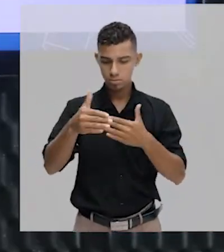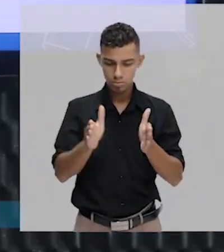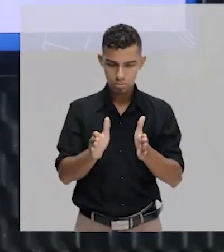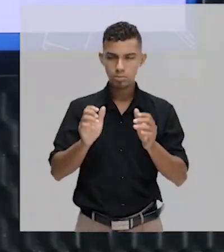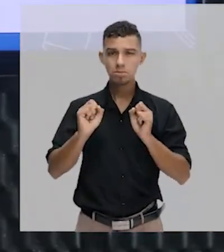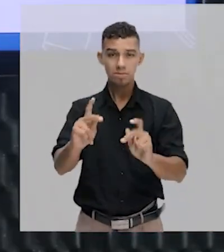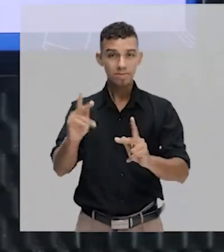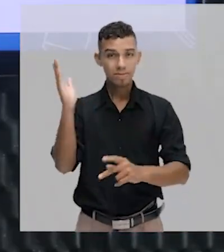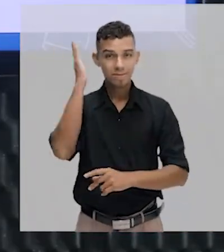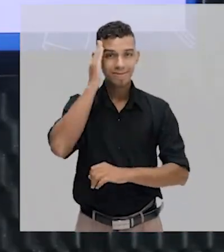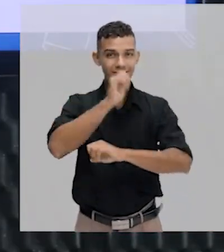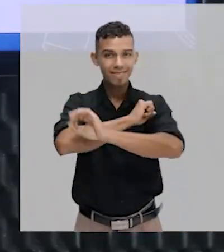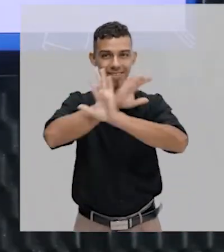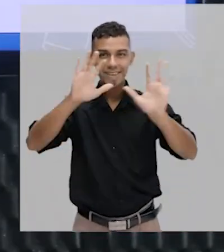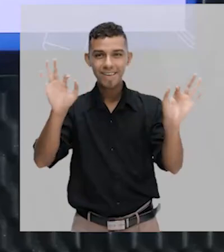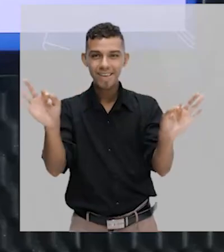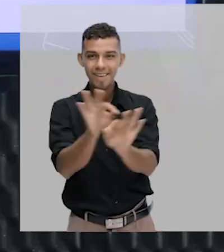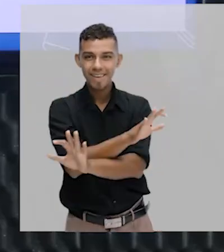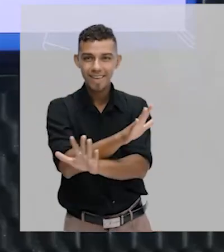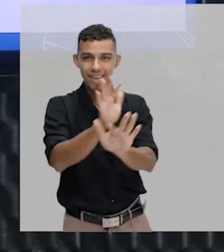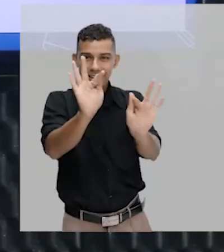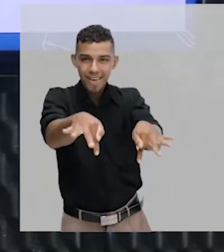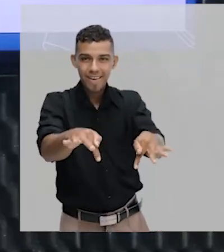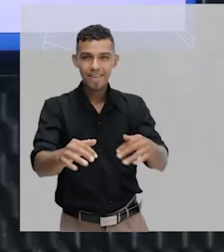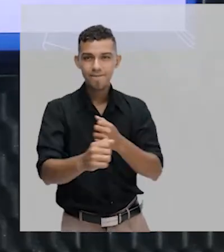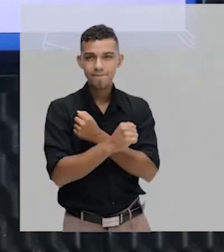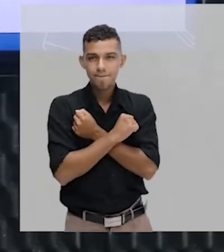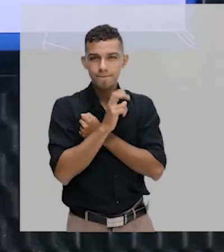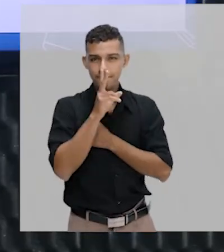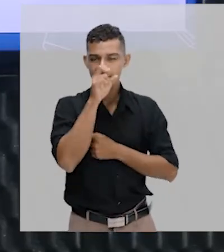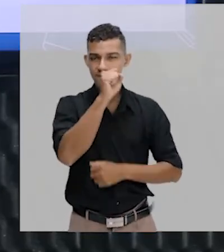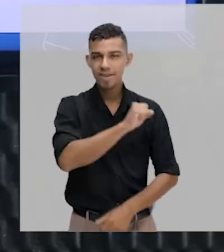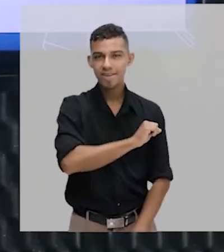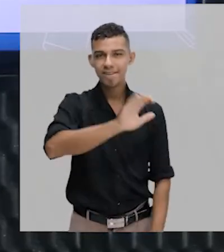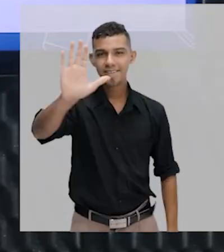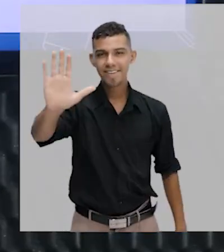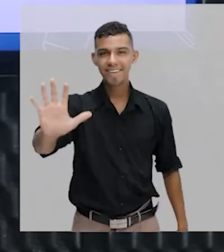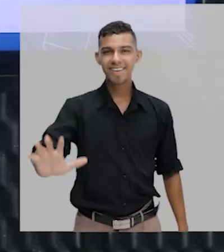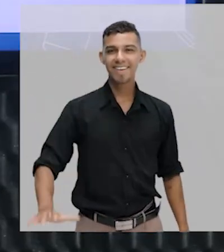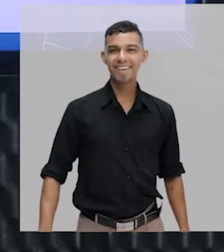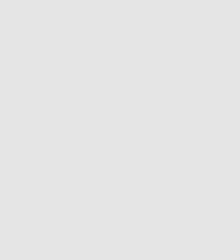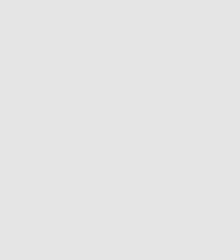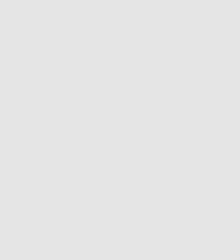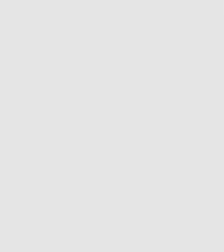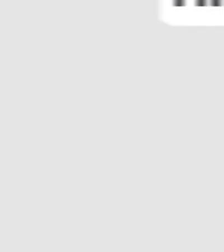Show de bola, turminha? Vou ficando por aqui. Forte abraço. Valeu!